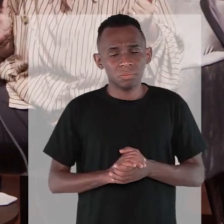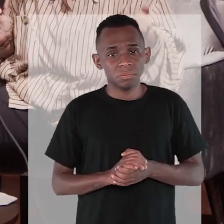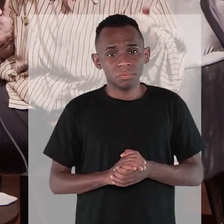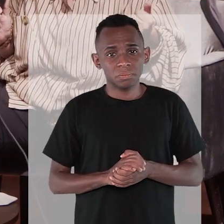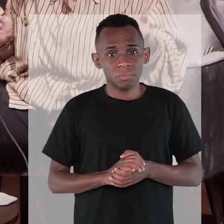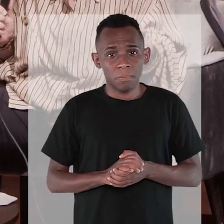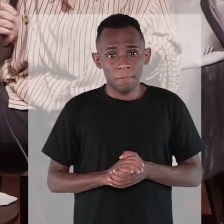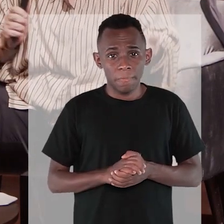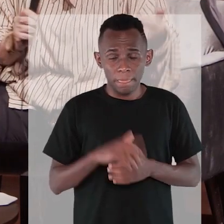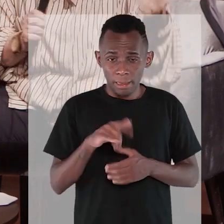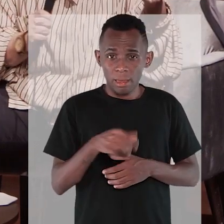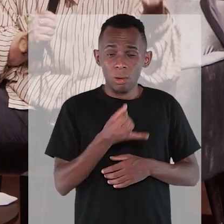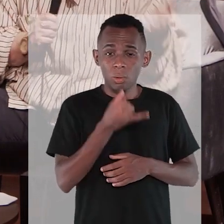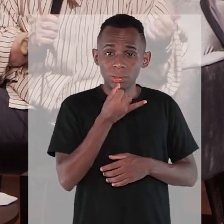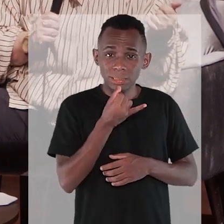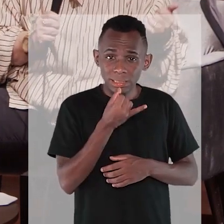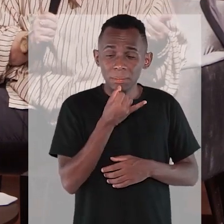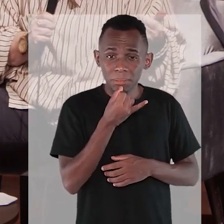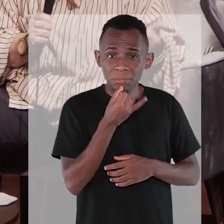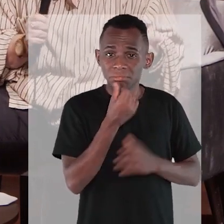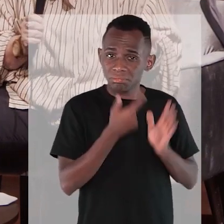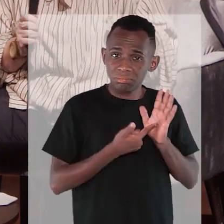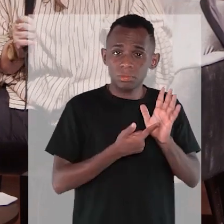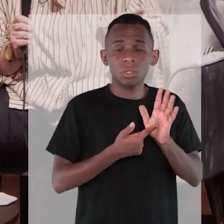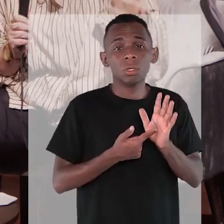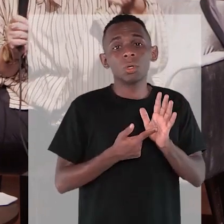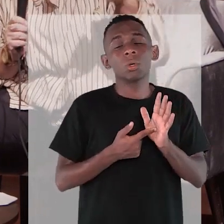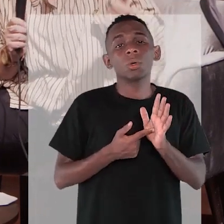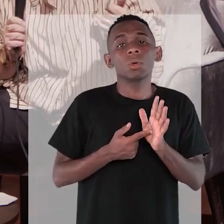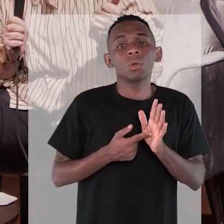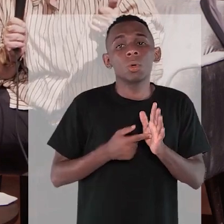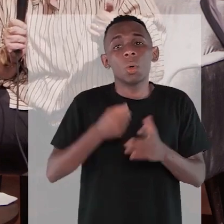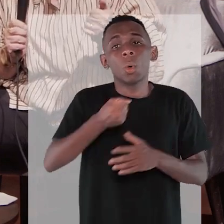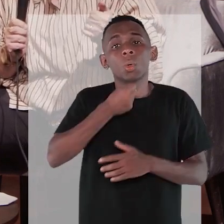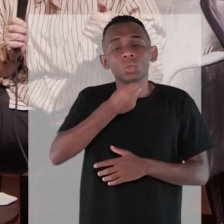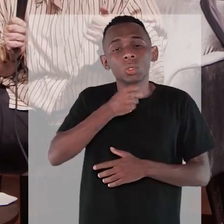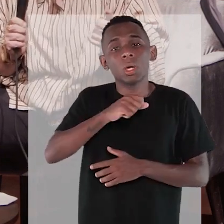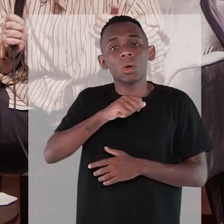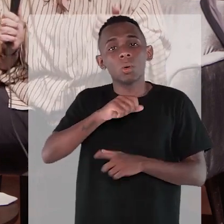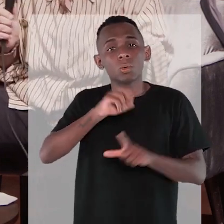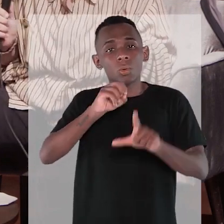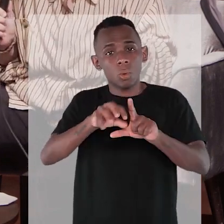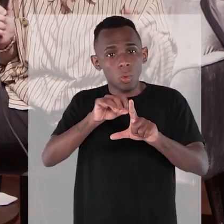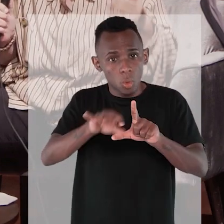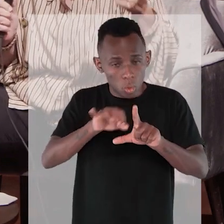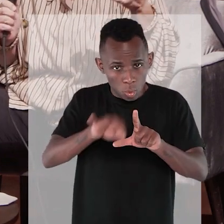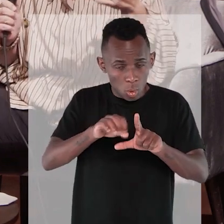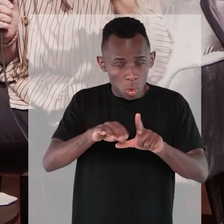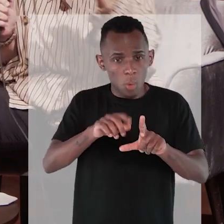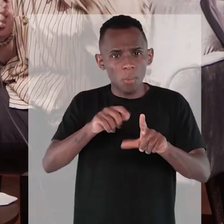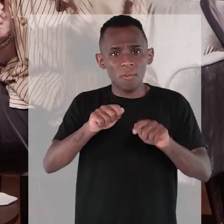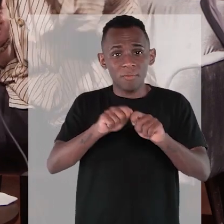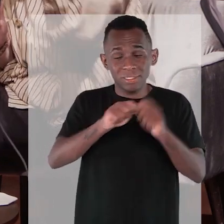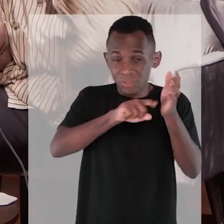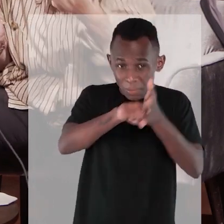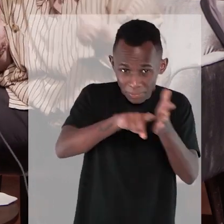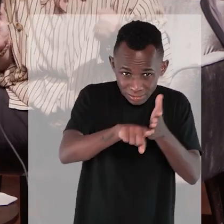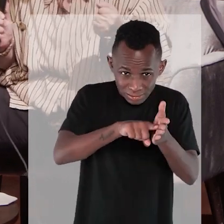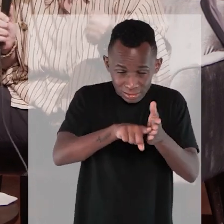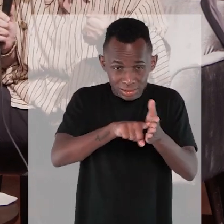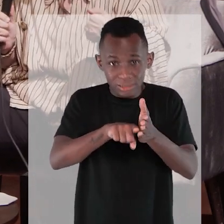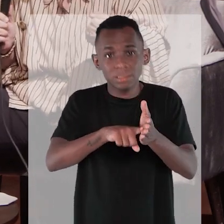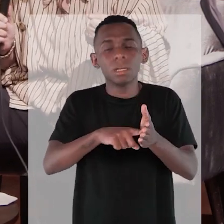muito exemplar. O jornal o Globo fez uma pesquisa grande, que eu acompanhei, para ver quais seriam